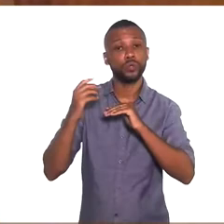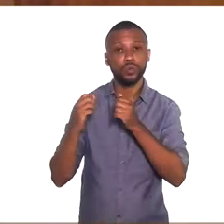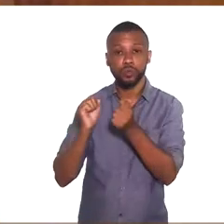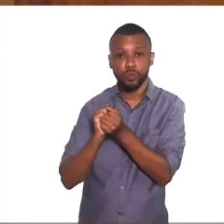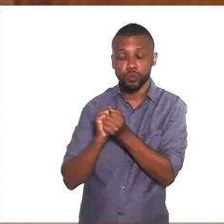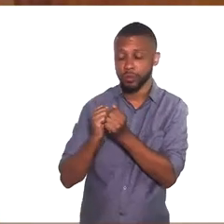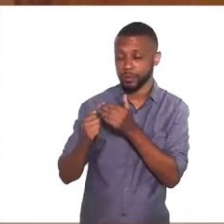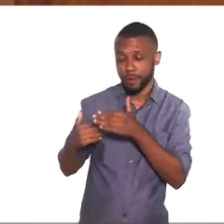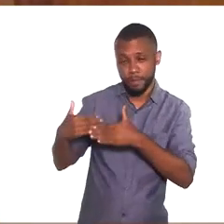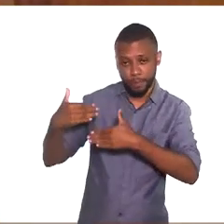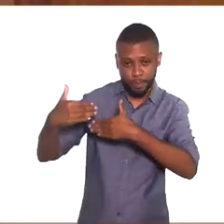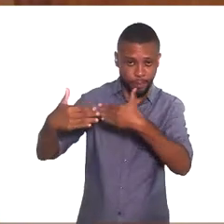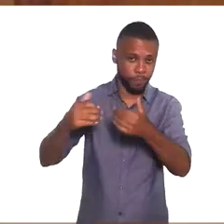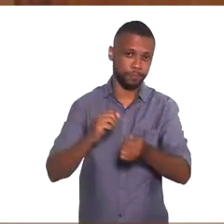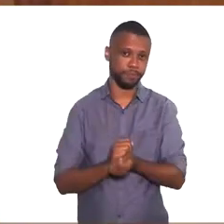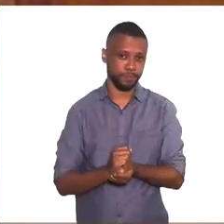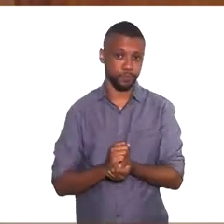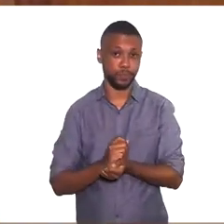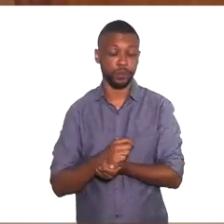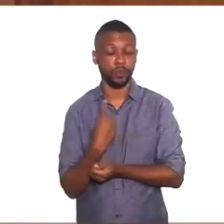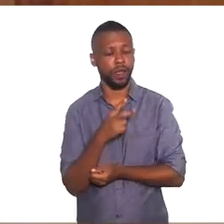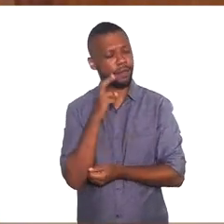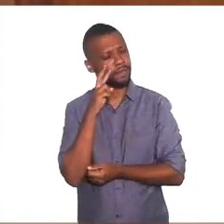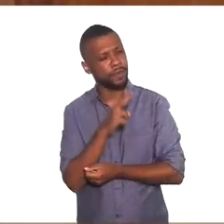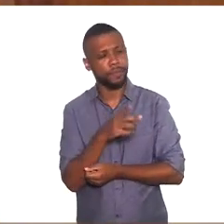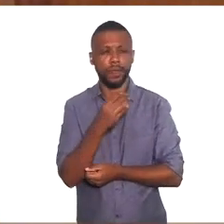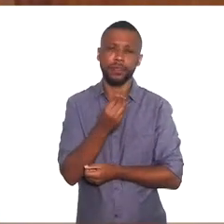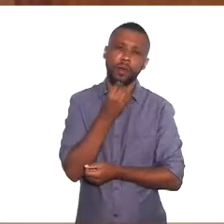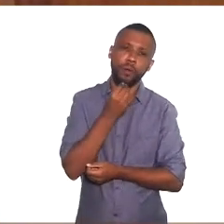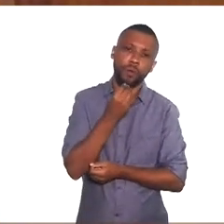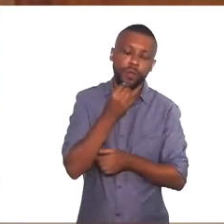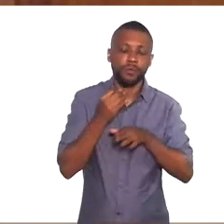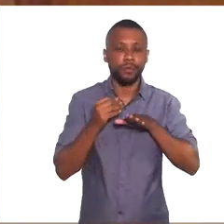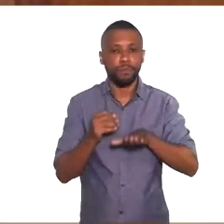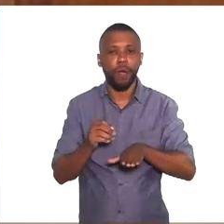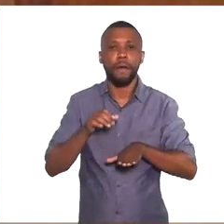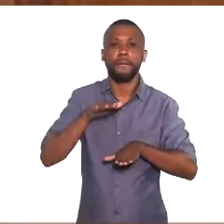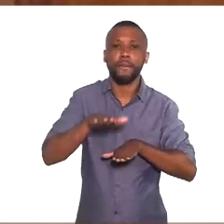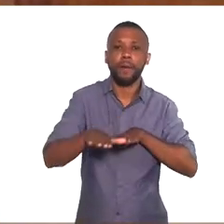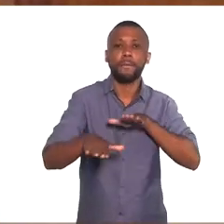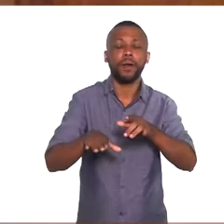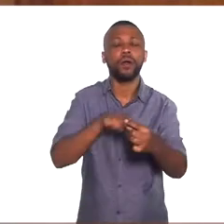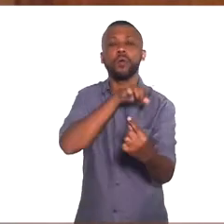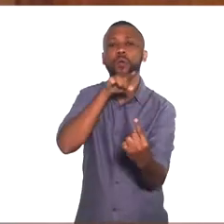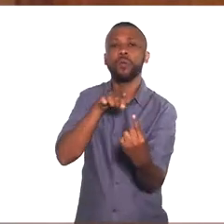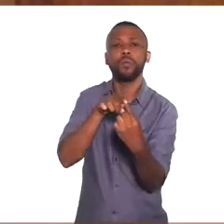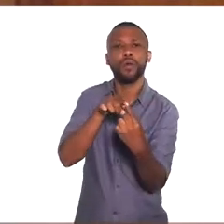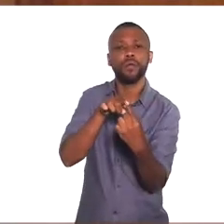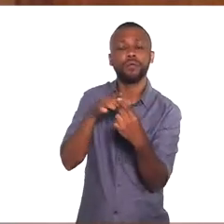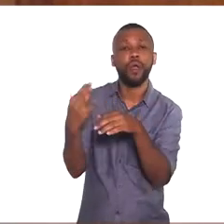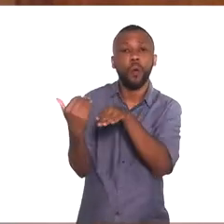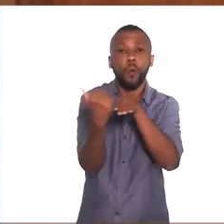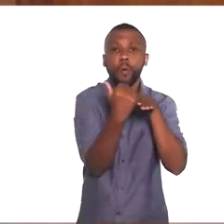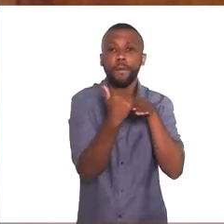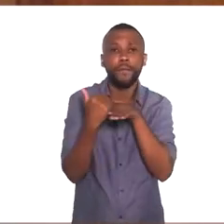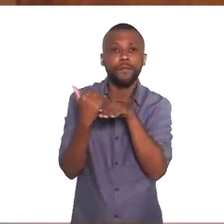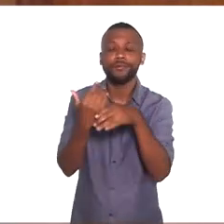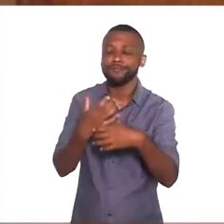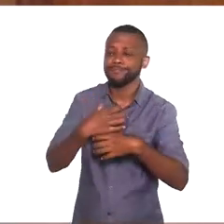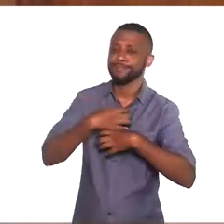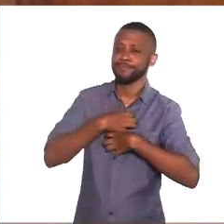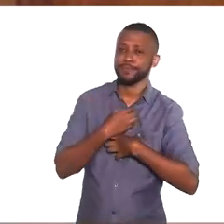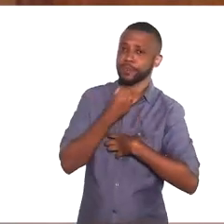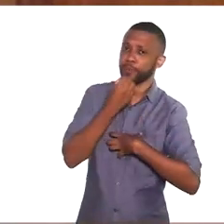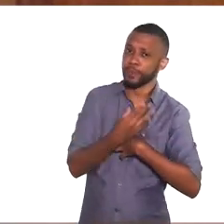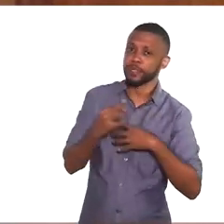construindo juntos na mesma direção você já vemos essa oportunidade de dar passos na direção comum